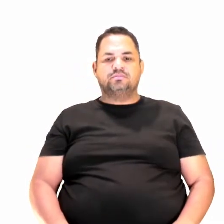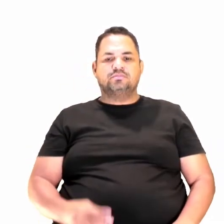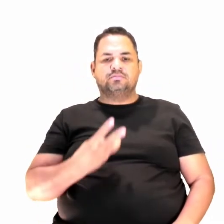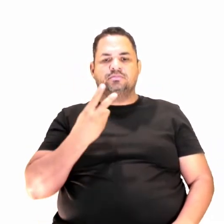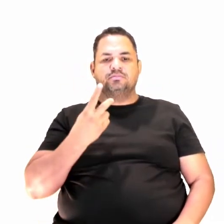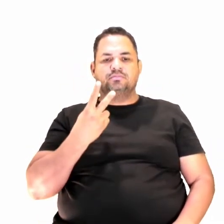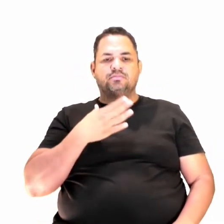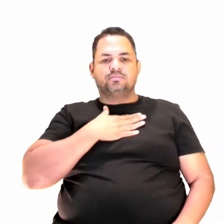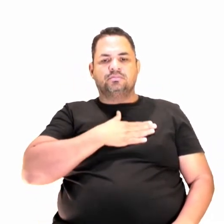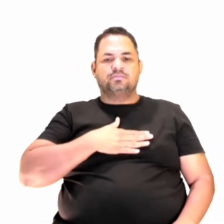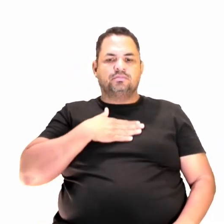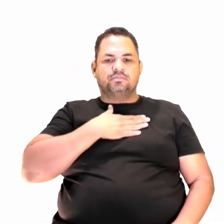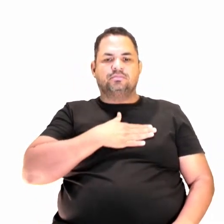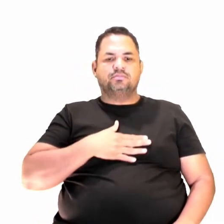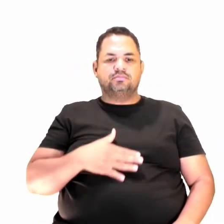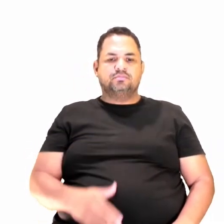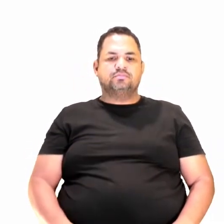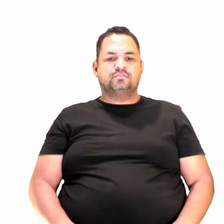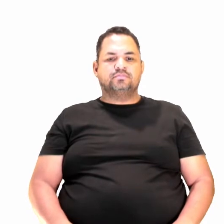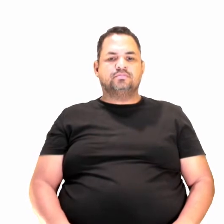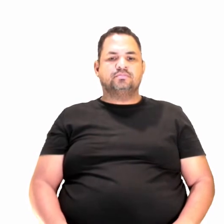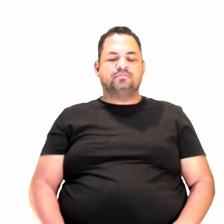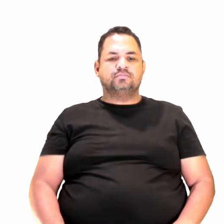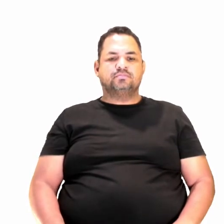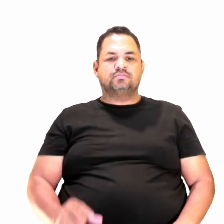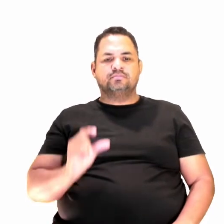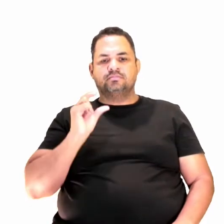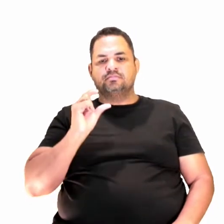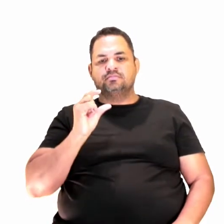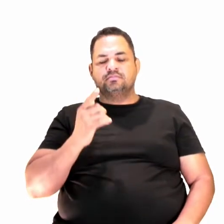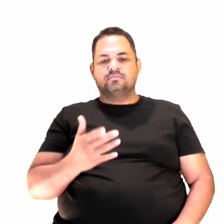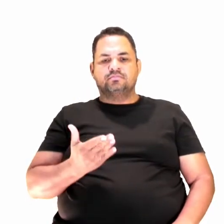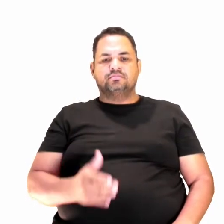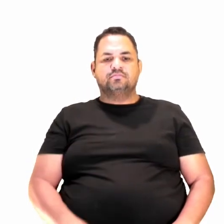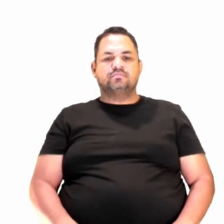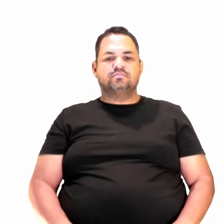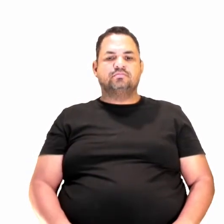é que fala sobre isso? Olha só as informações.